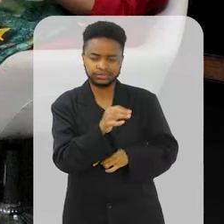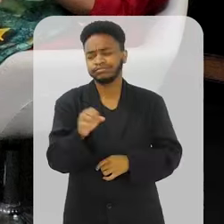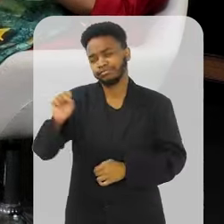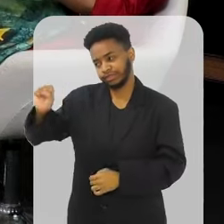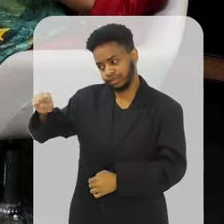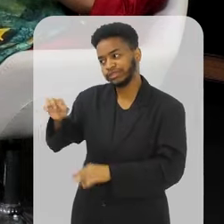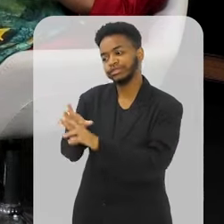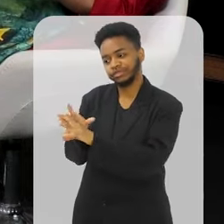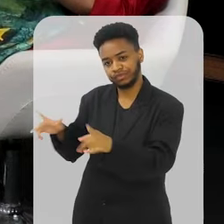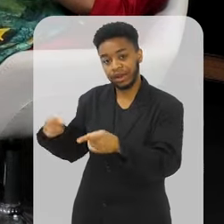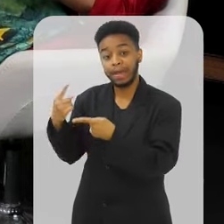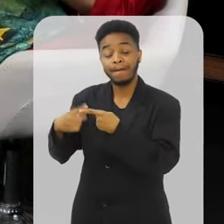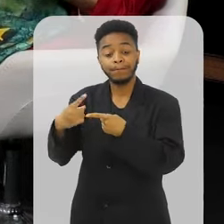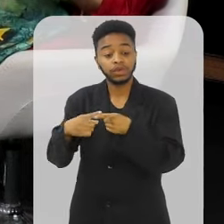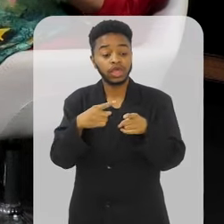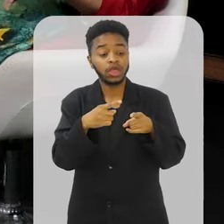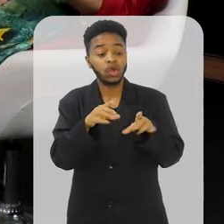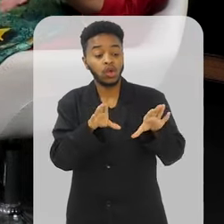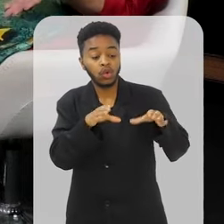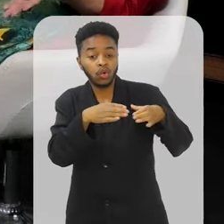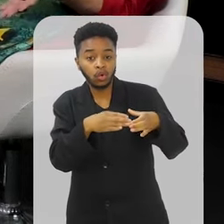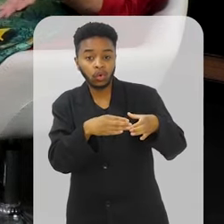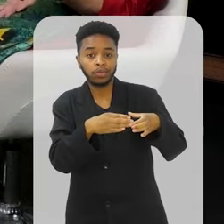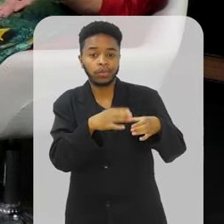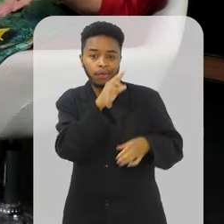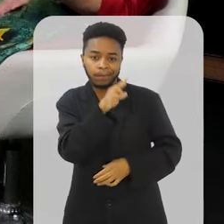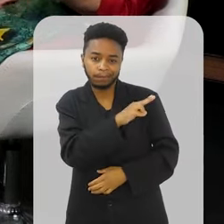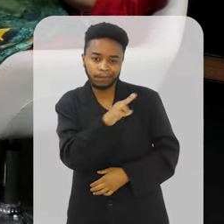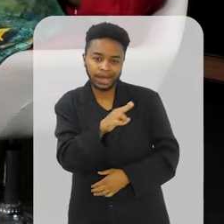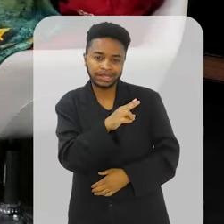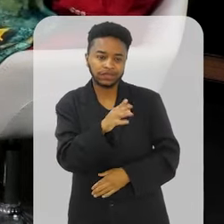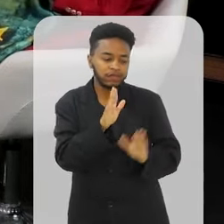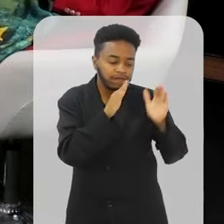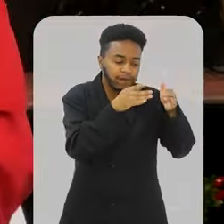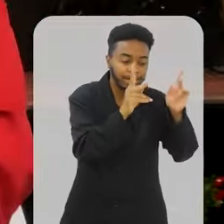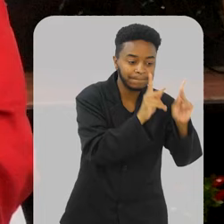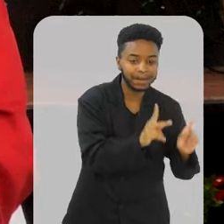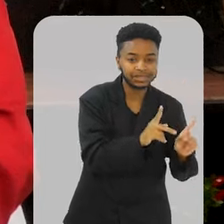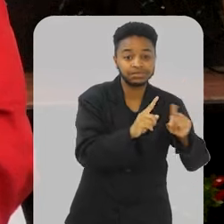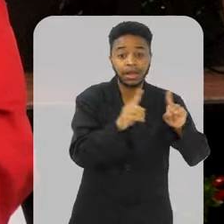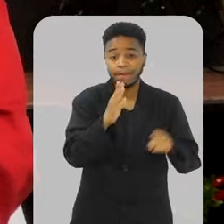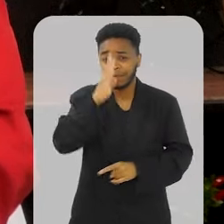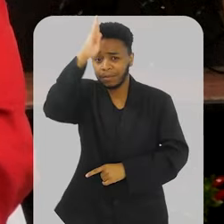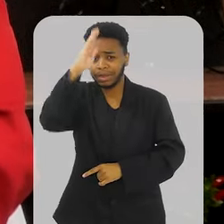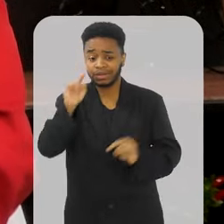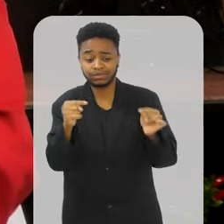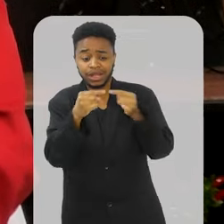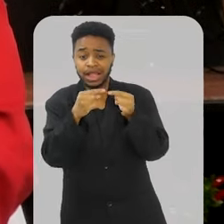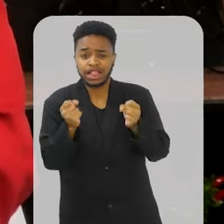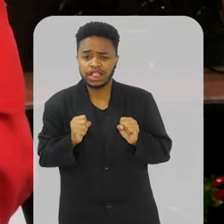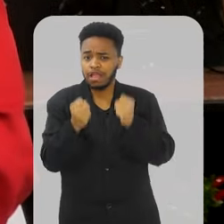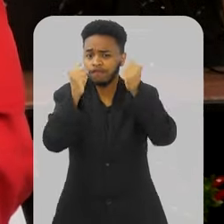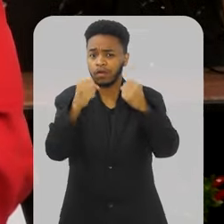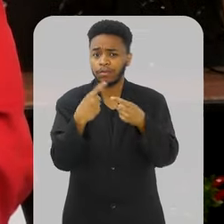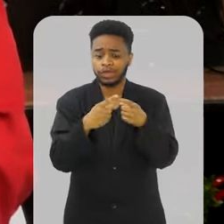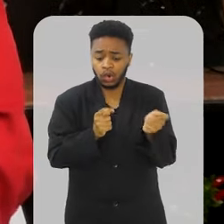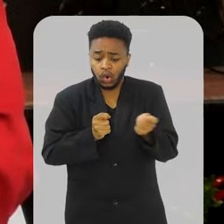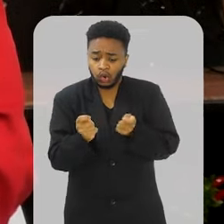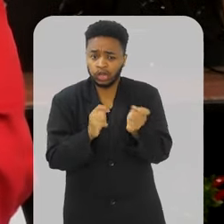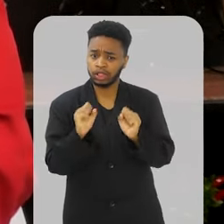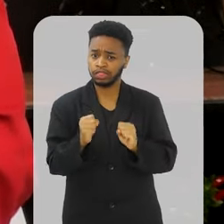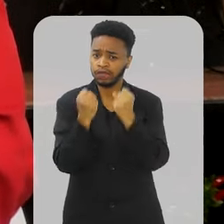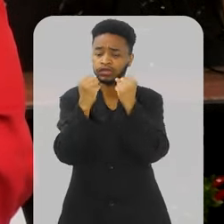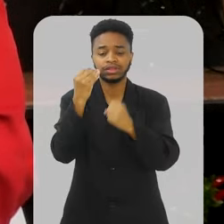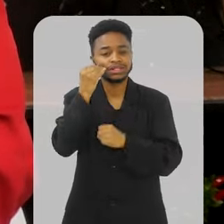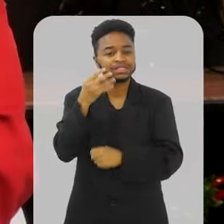da outra completamente diferente porque a do seminarista é a formação da Paz a do bombeiro é a formação do estresse controlar controlar o